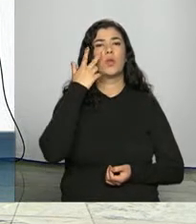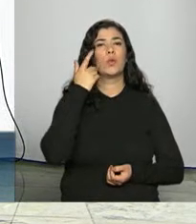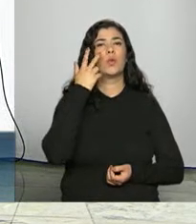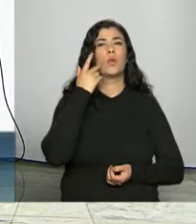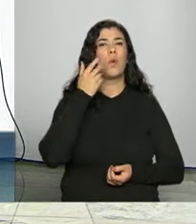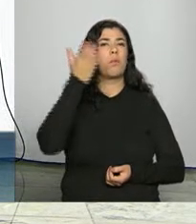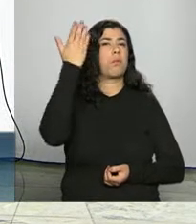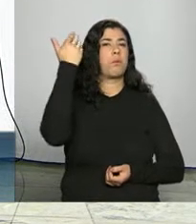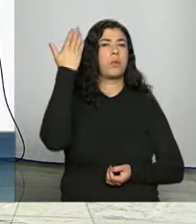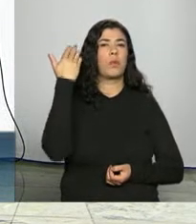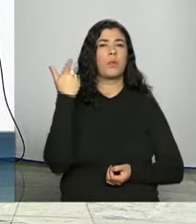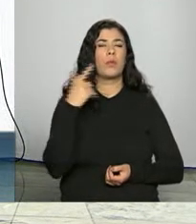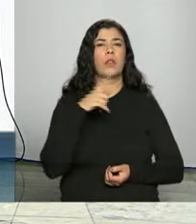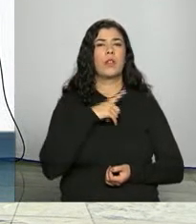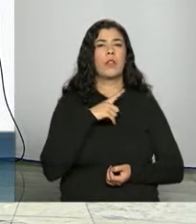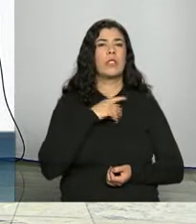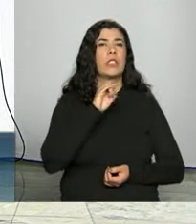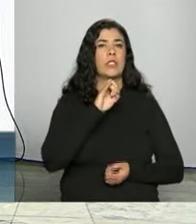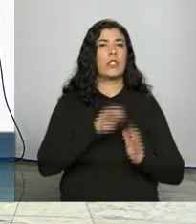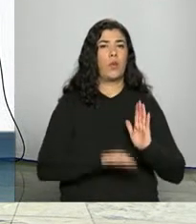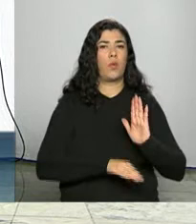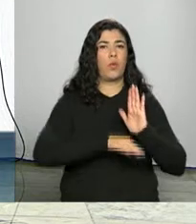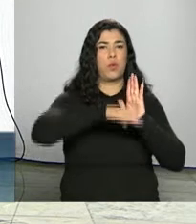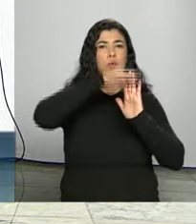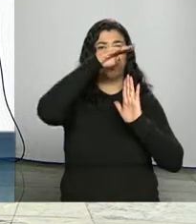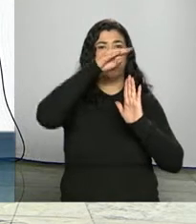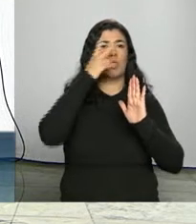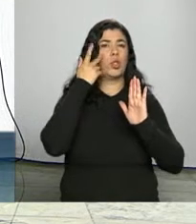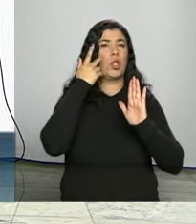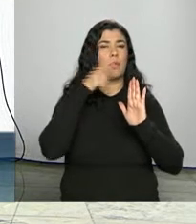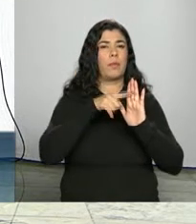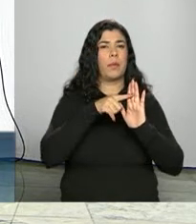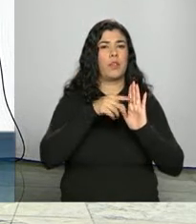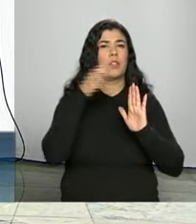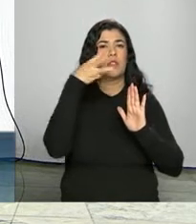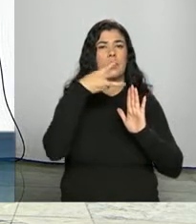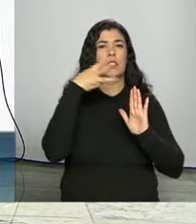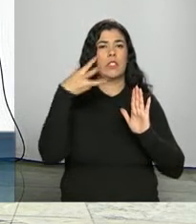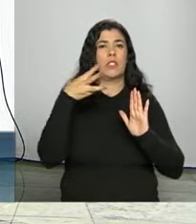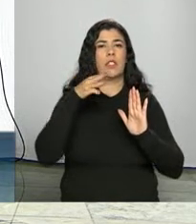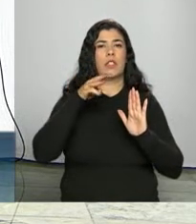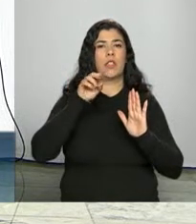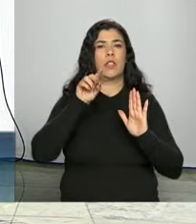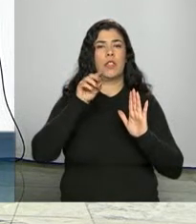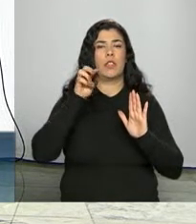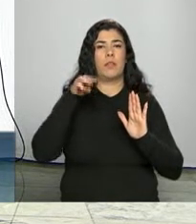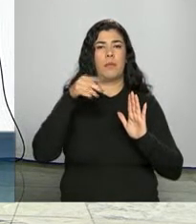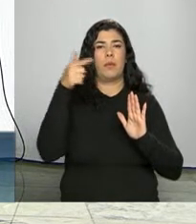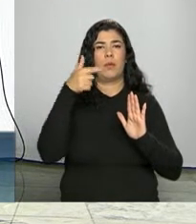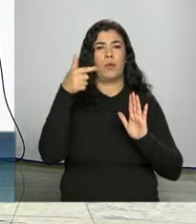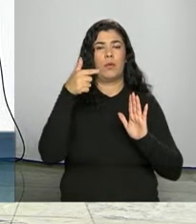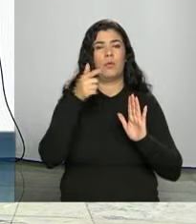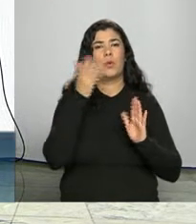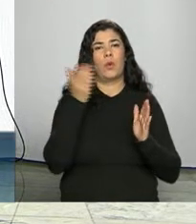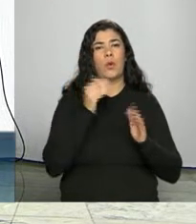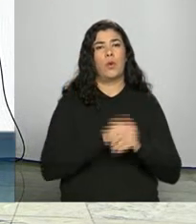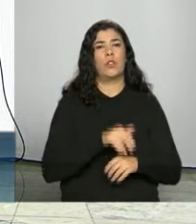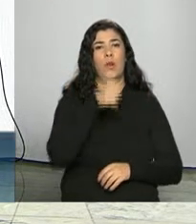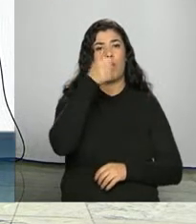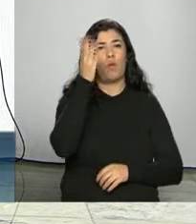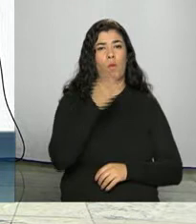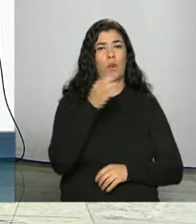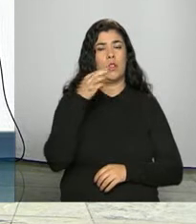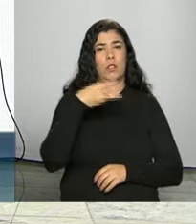para tirar em condições normais historicamente 33 metros Então hoje está tirando um ser su do que